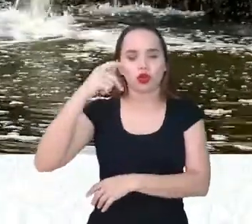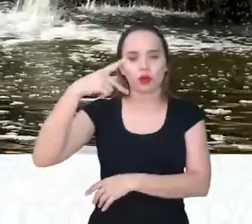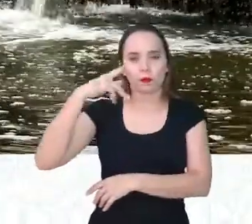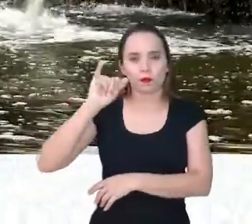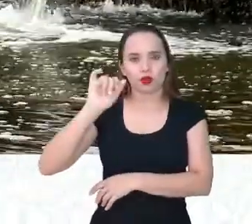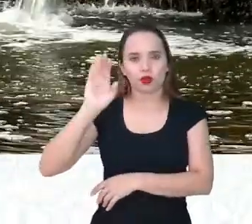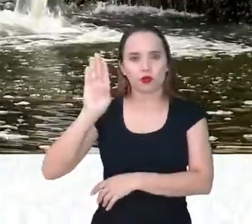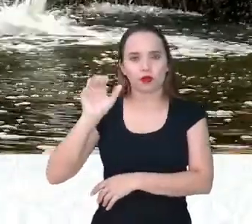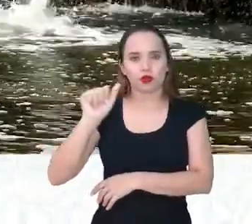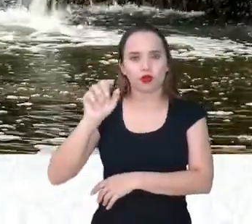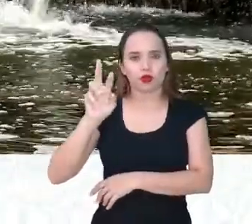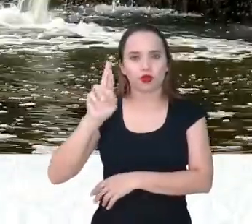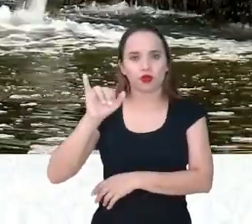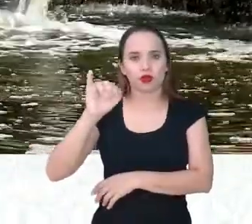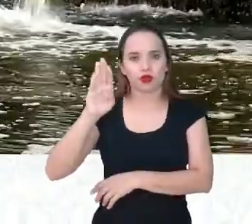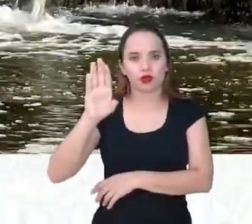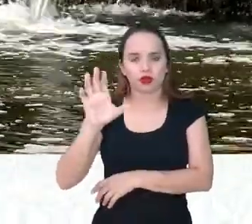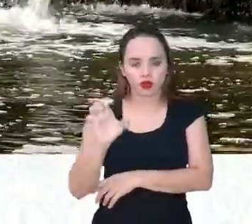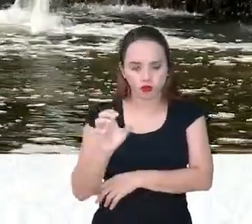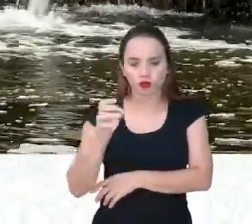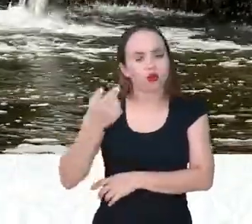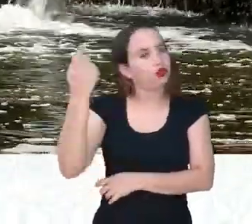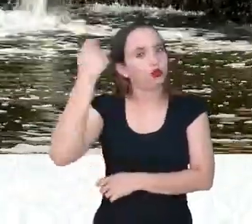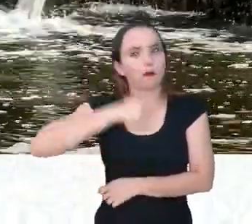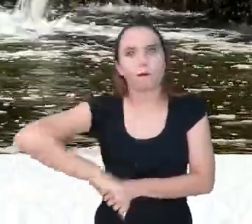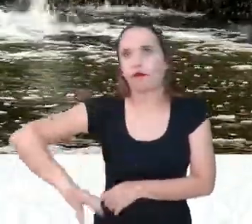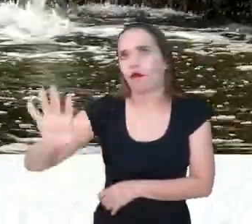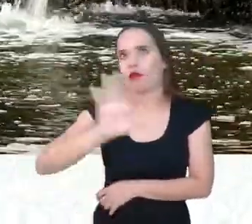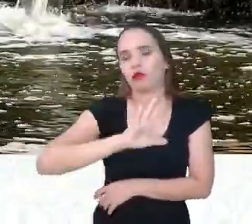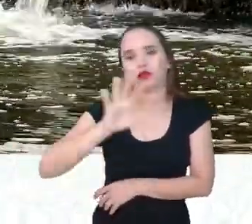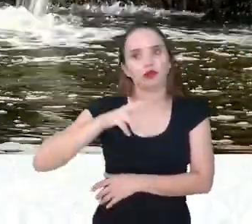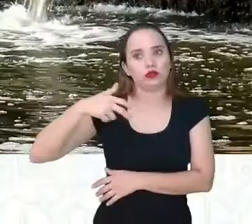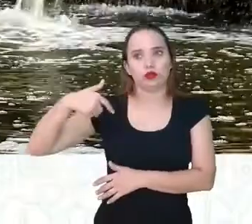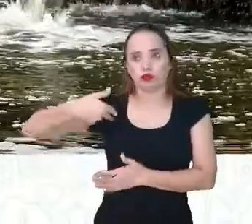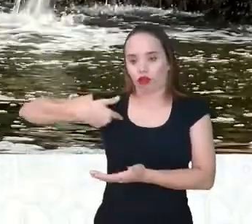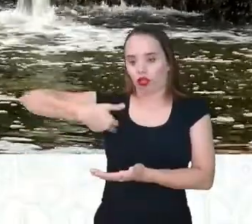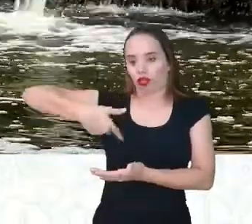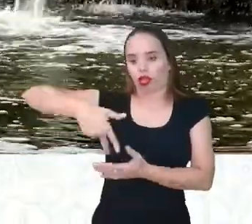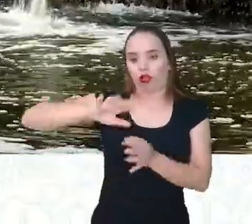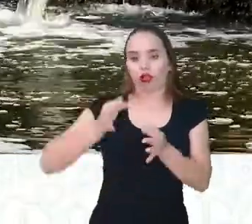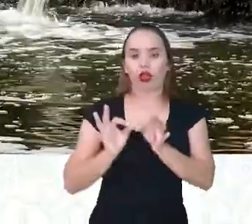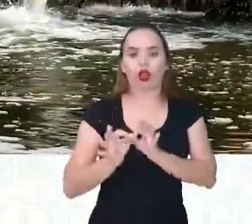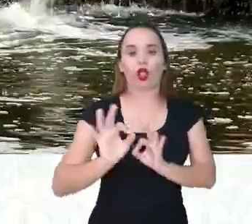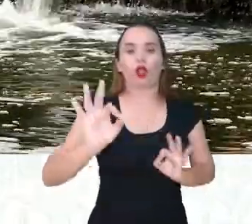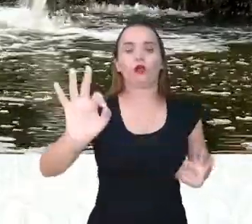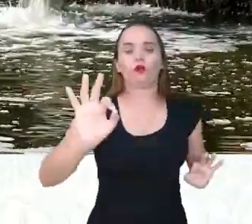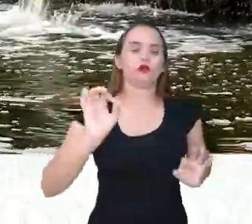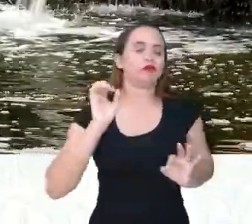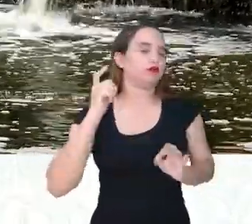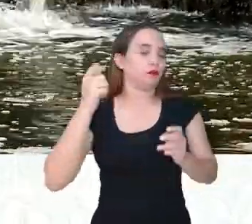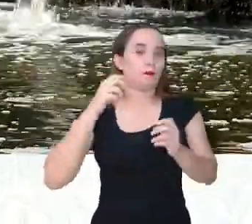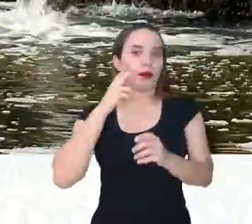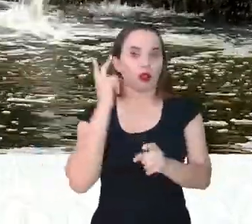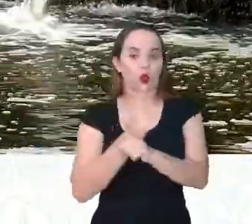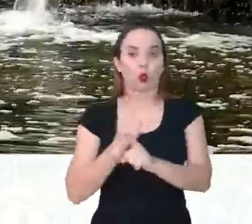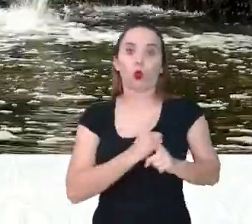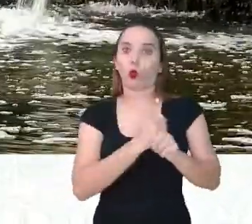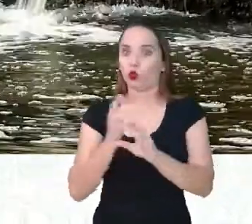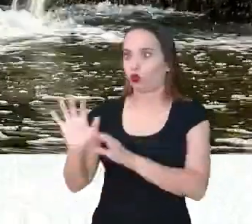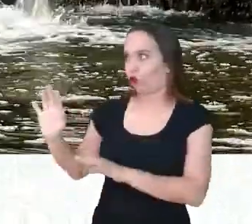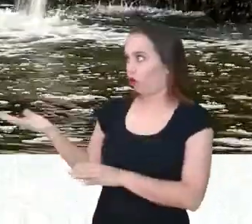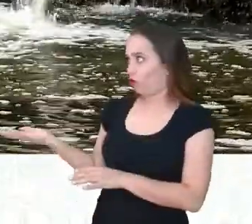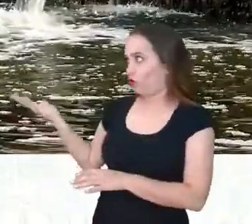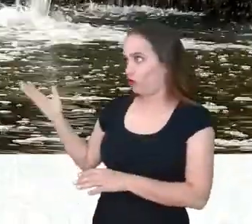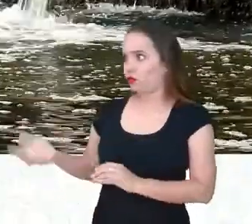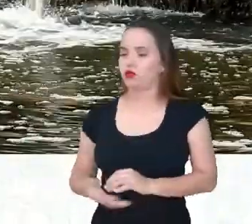precisa nem andar muito, né? A gente dá uma voltinha ali no centro da cidade, a gente vai ver muitas garrafas